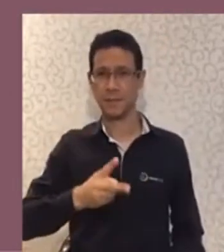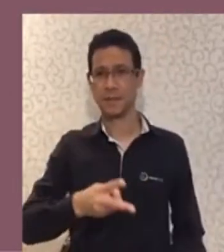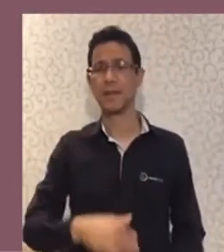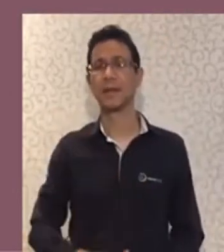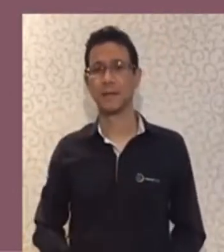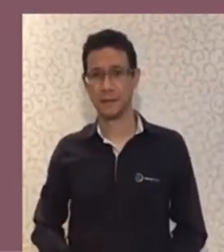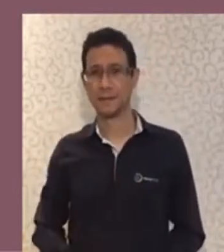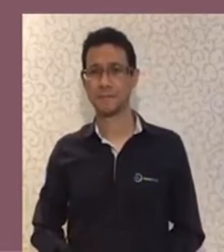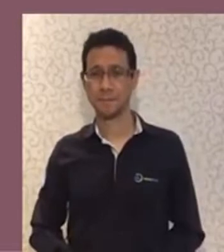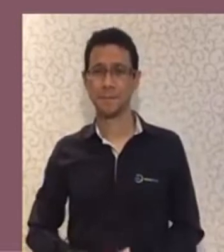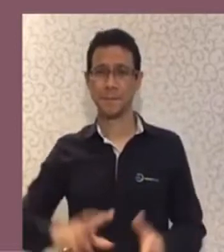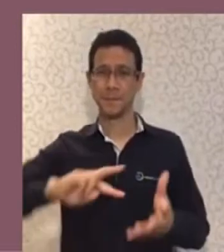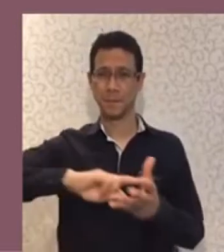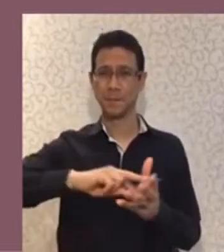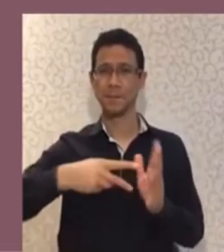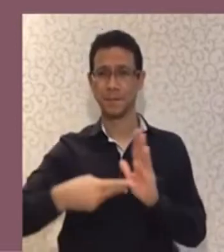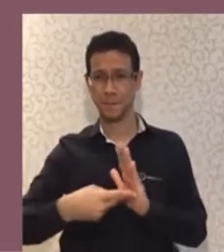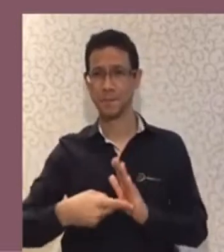simbolicamente,